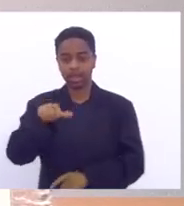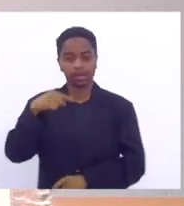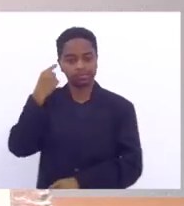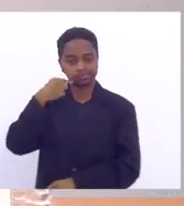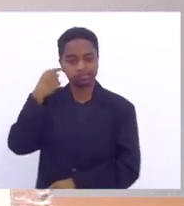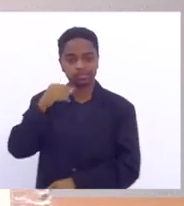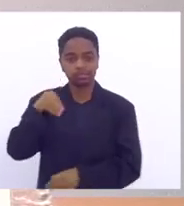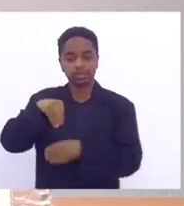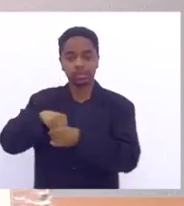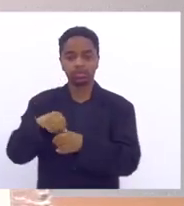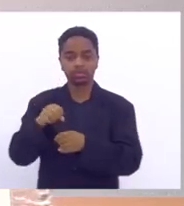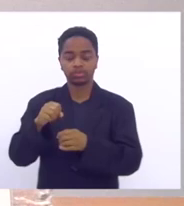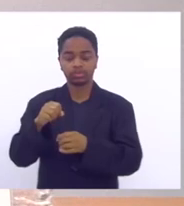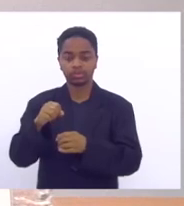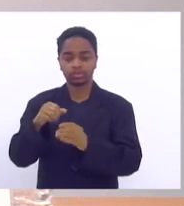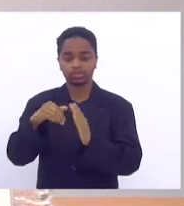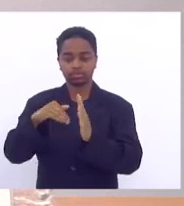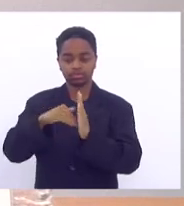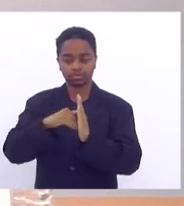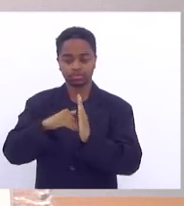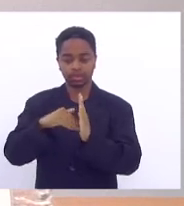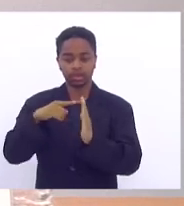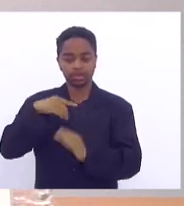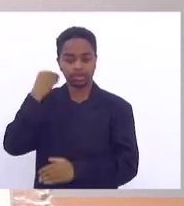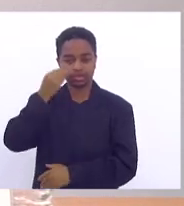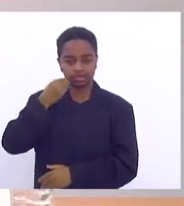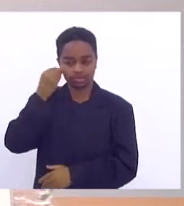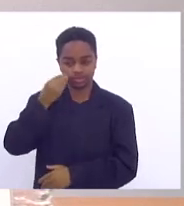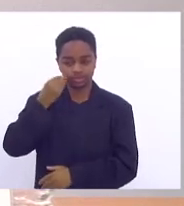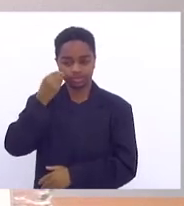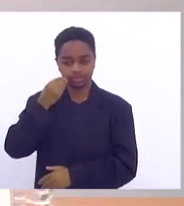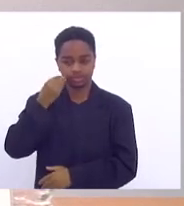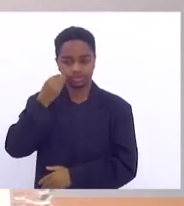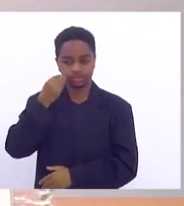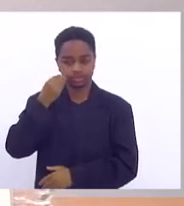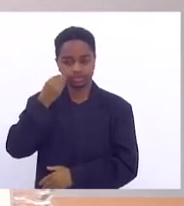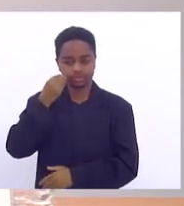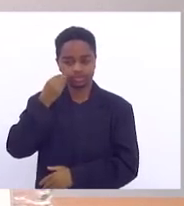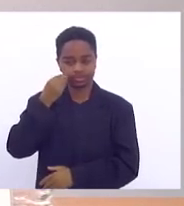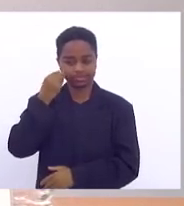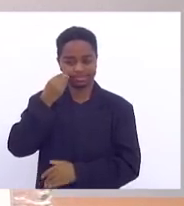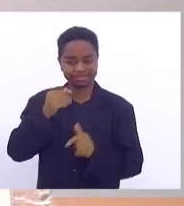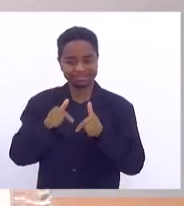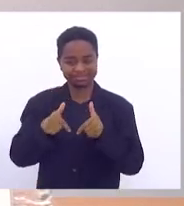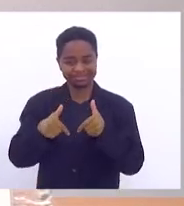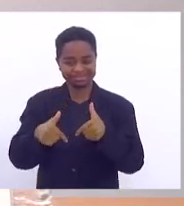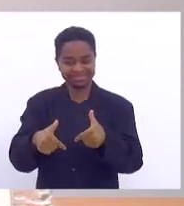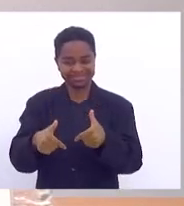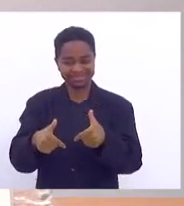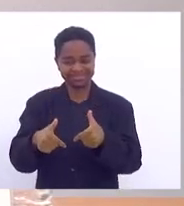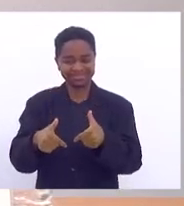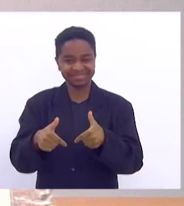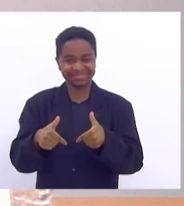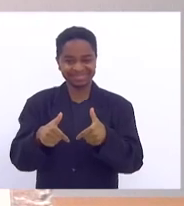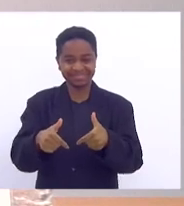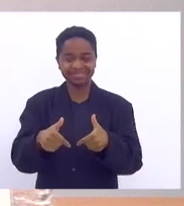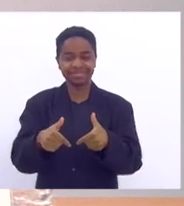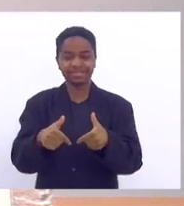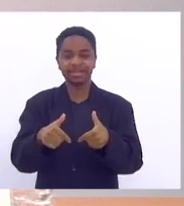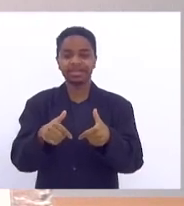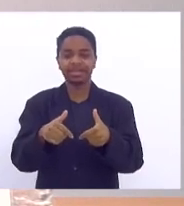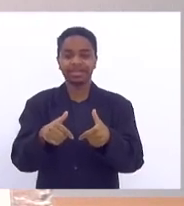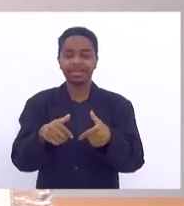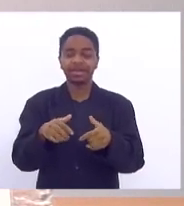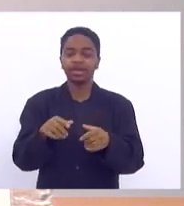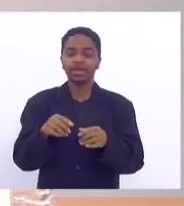experiência de tá agindo e atuando nos casos mais de maior repercussão quando